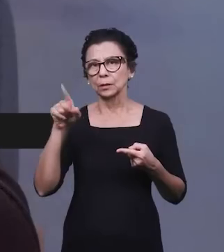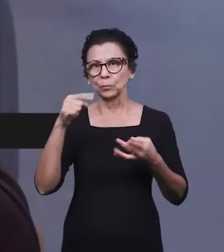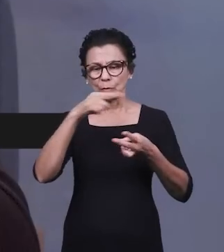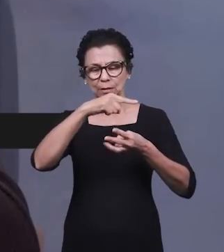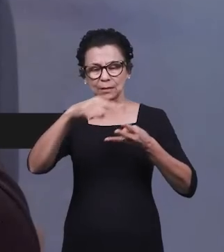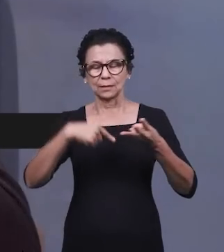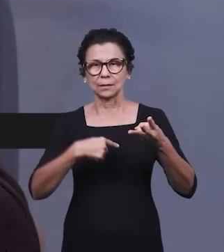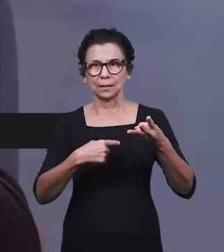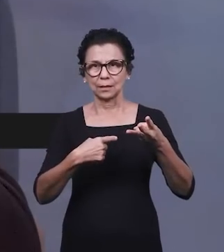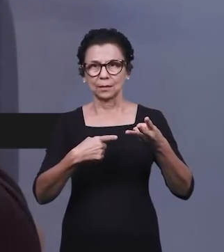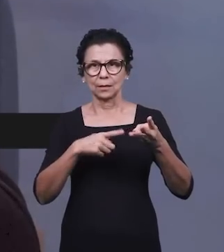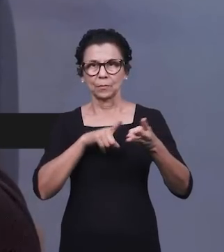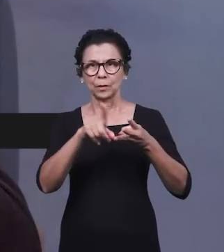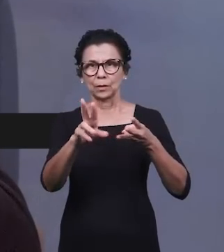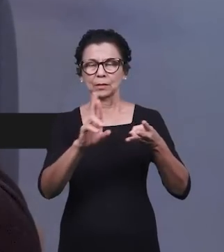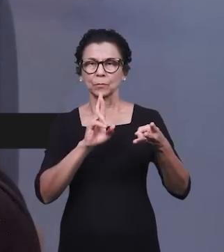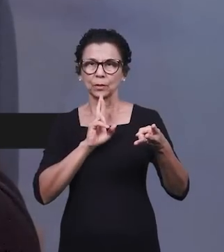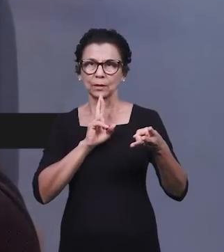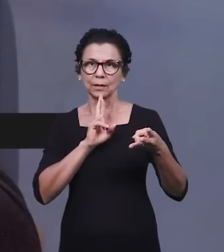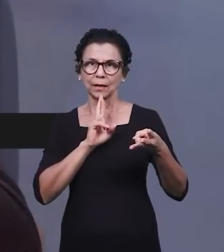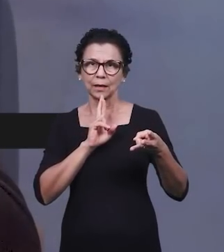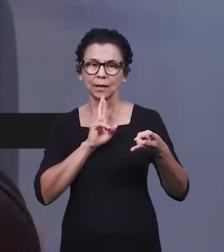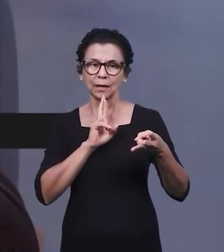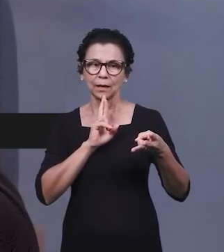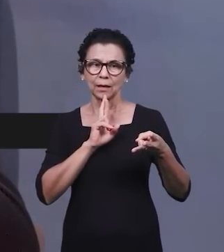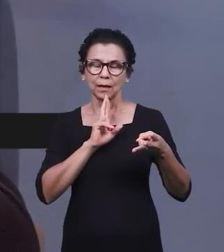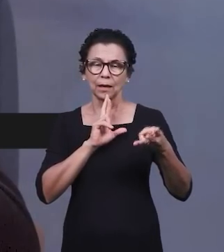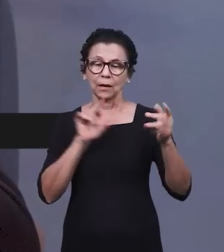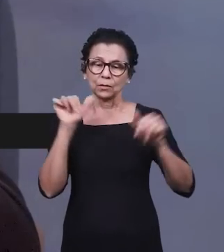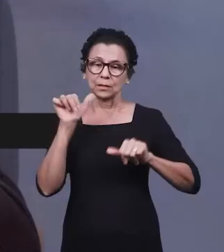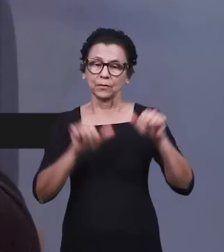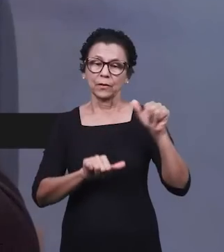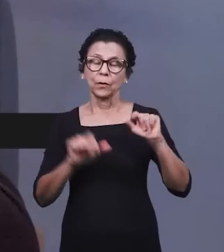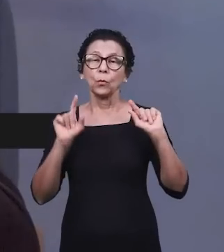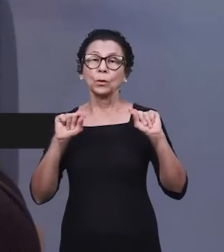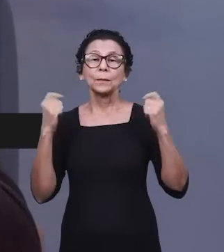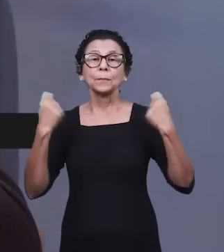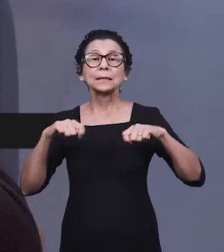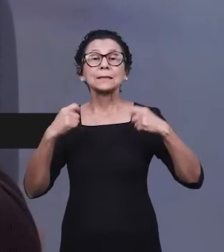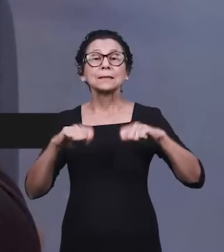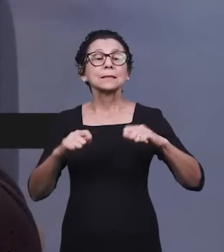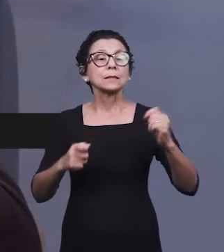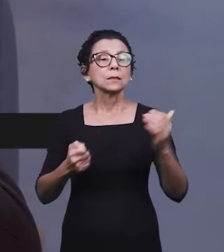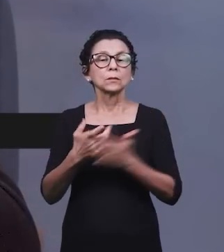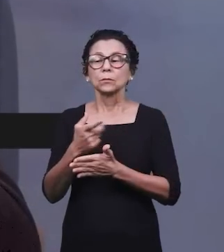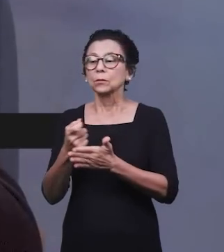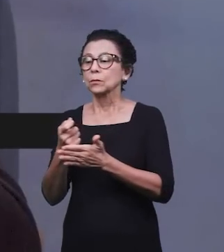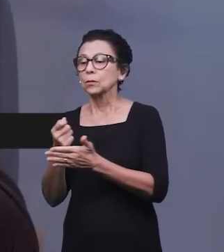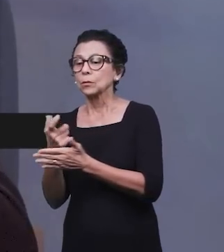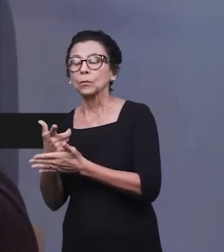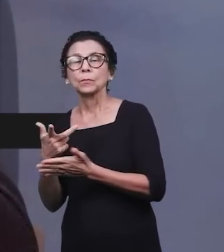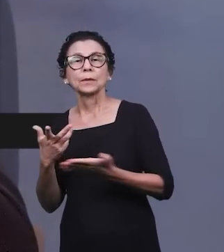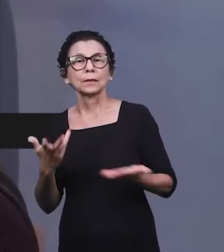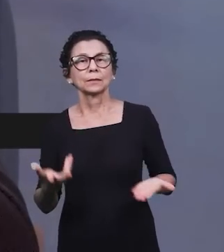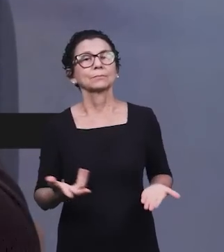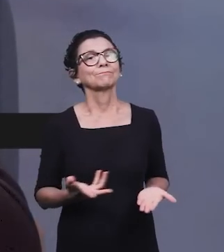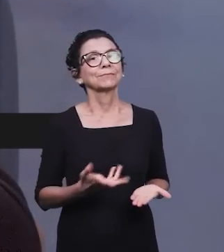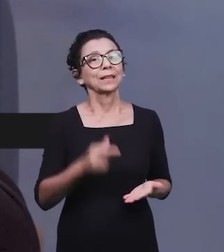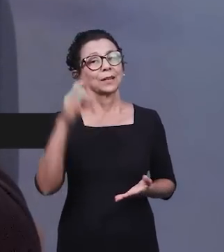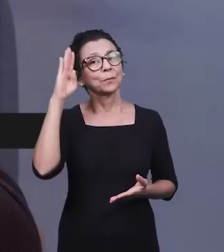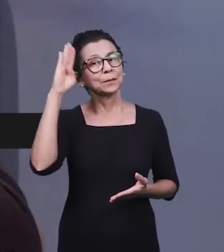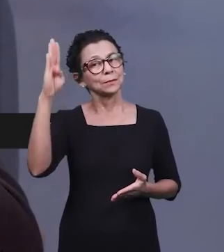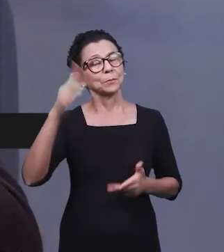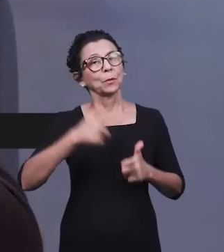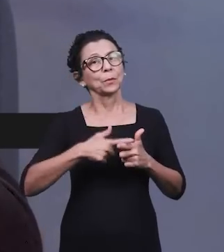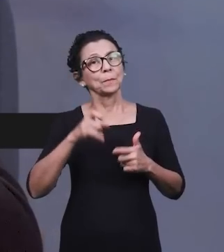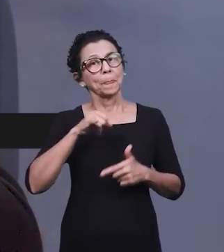perguntas, logicamente, é atuar em cima das despesas. Porque ali geralmente vai estar o principal problema. Se você